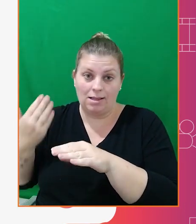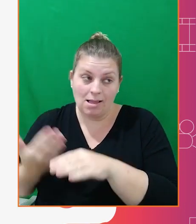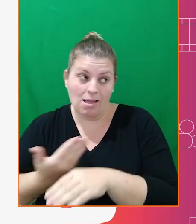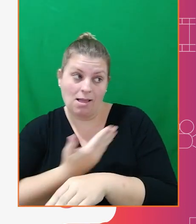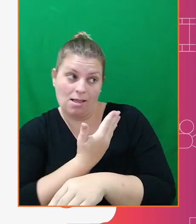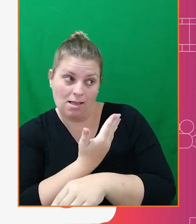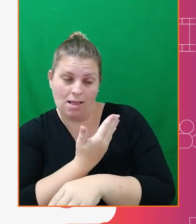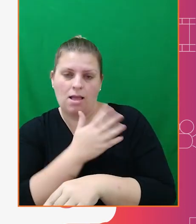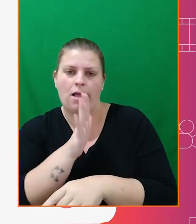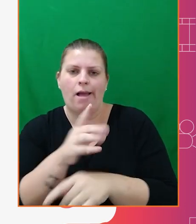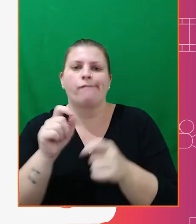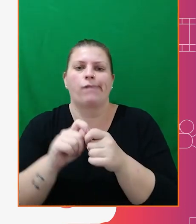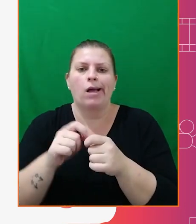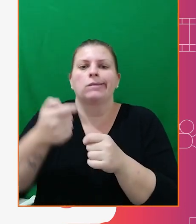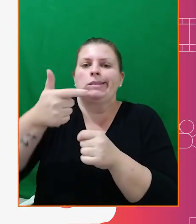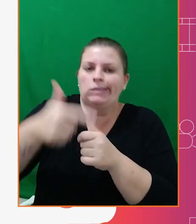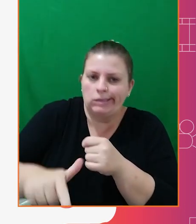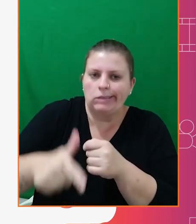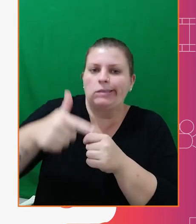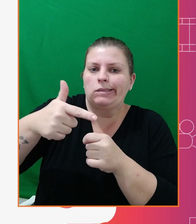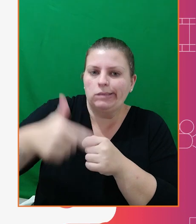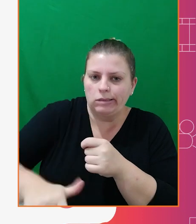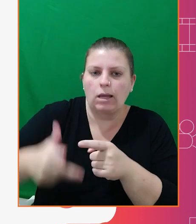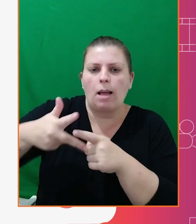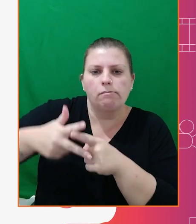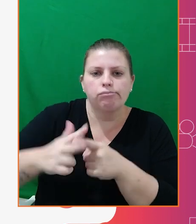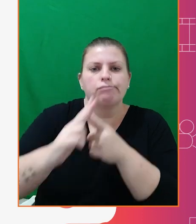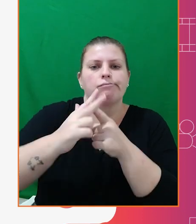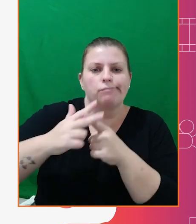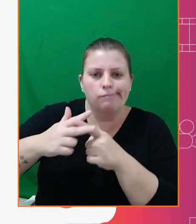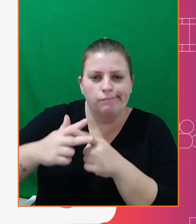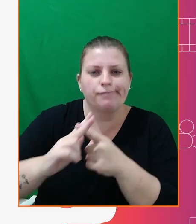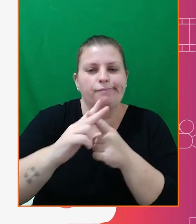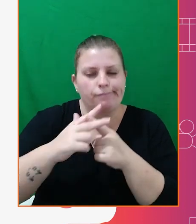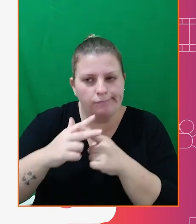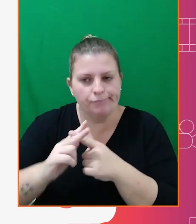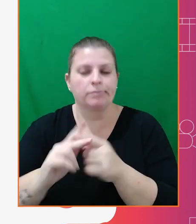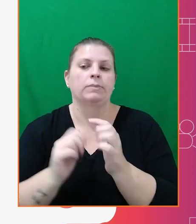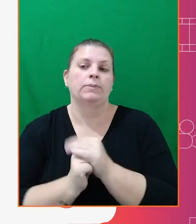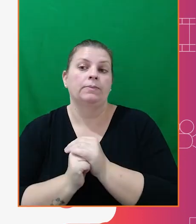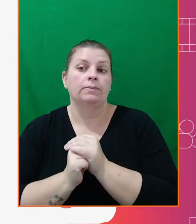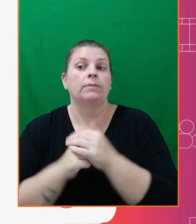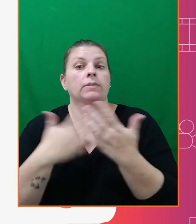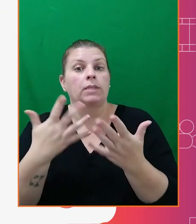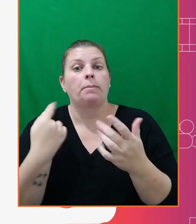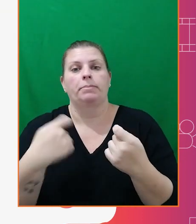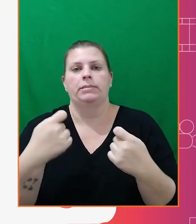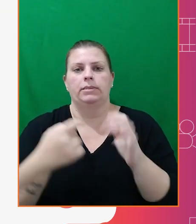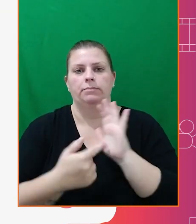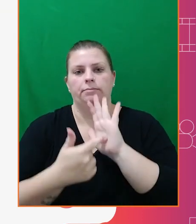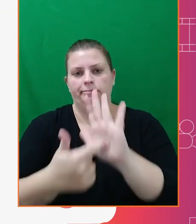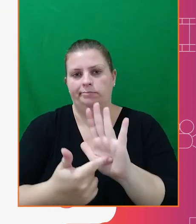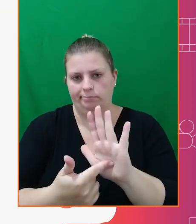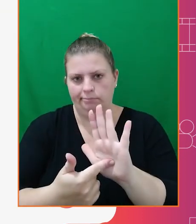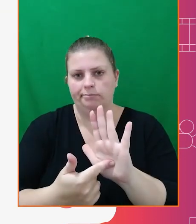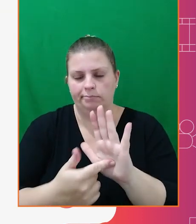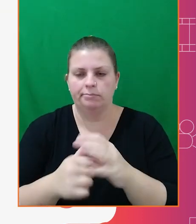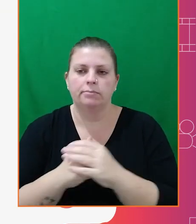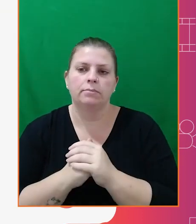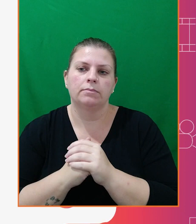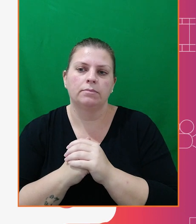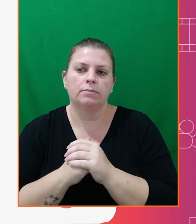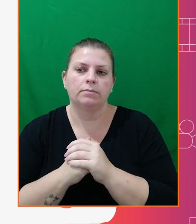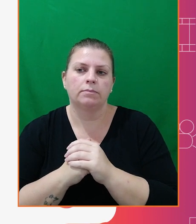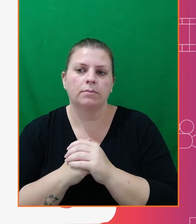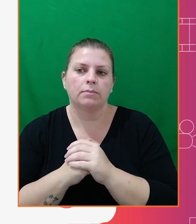vezes. No entanto, é importante que eles já apresentem esse tipo de direcionamento. E como